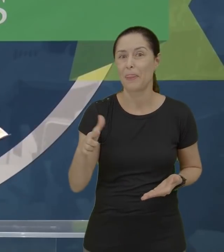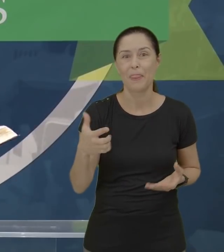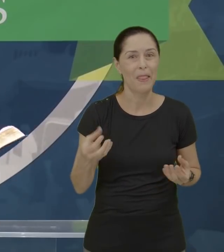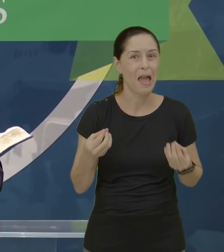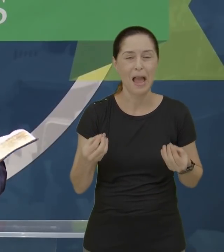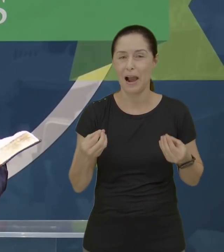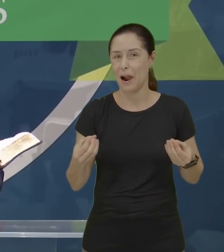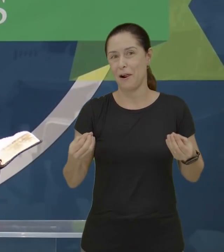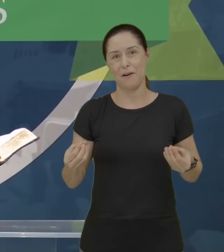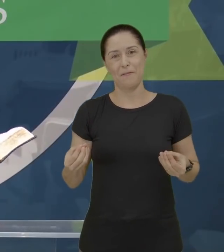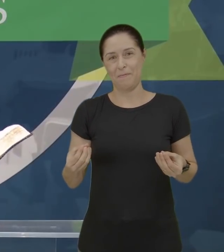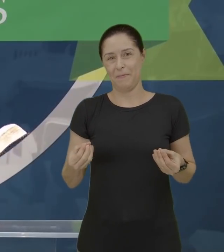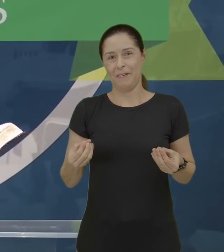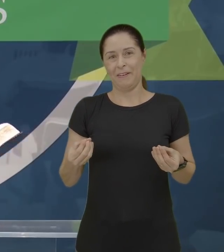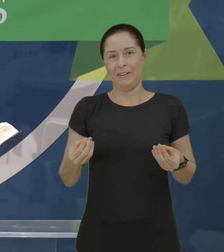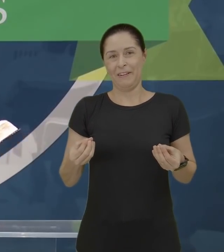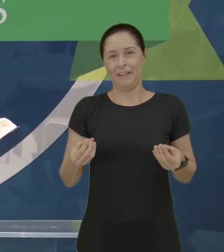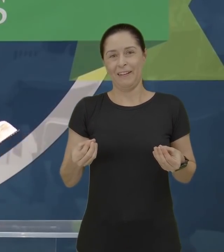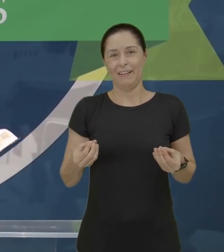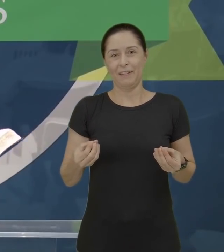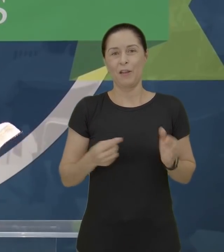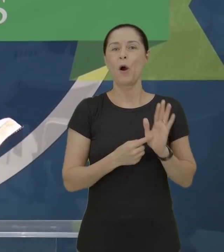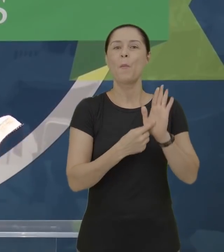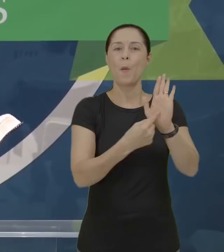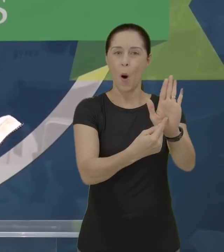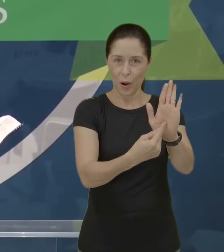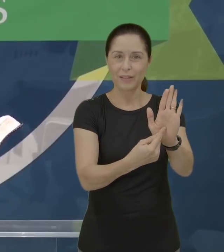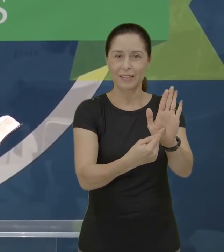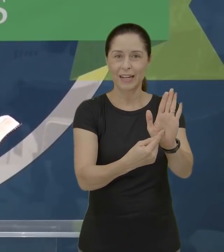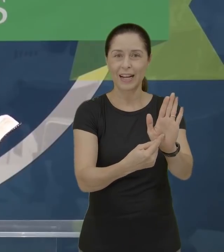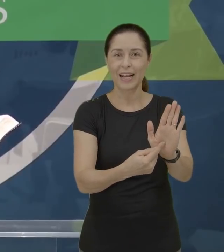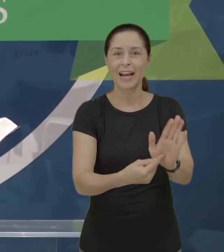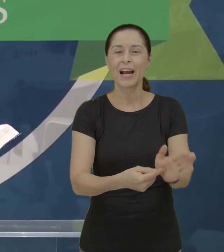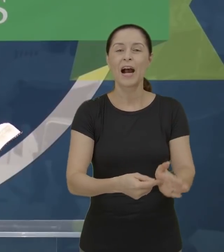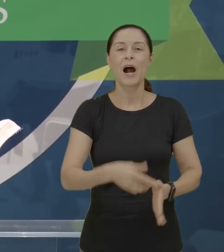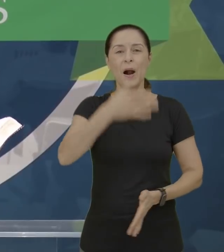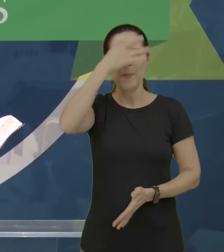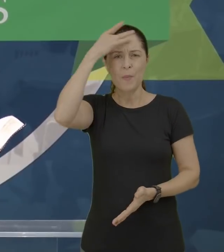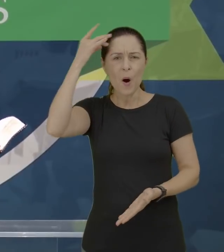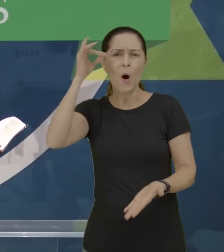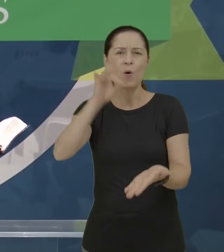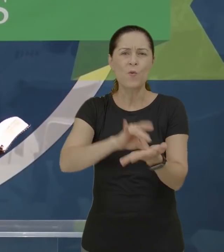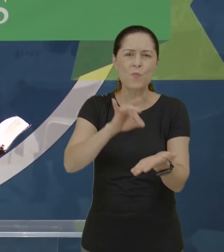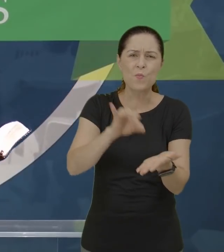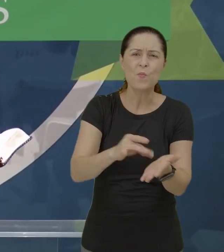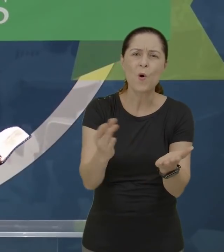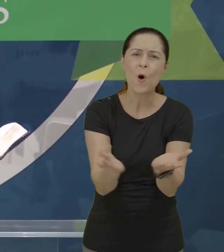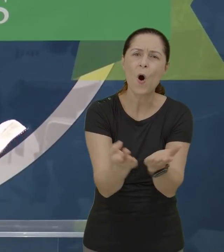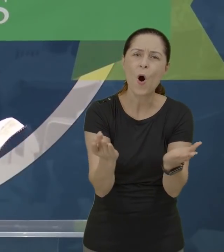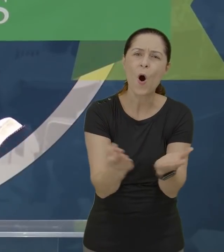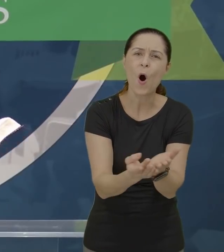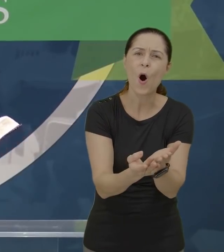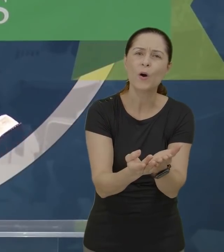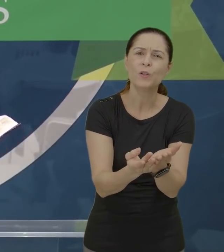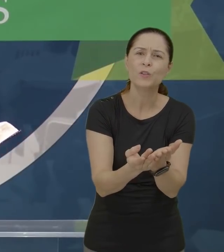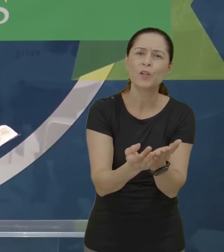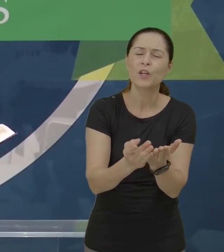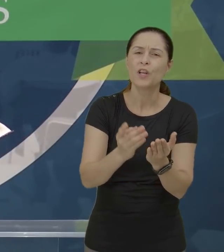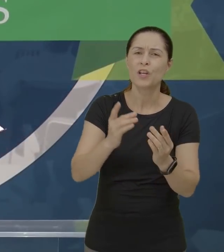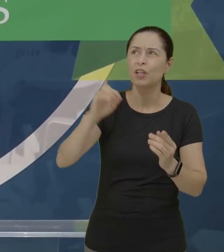Aqui ele está deixando claro que os verdadeiros crentes, regenerados,